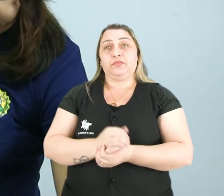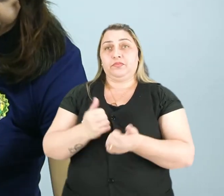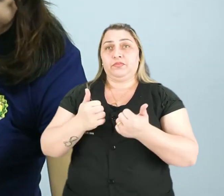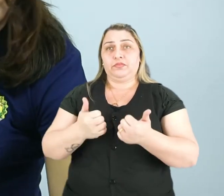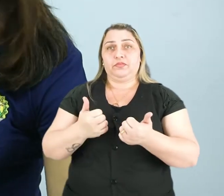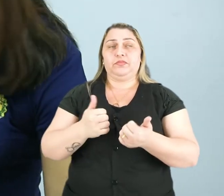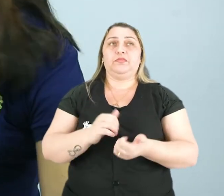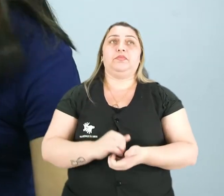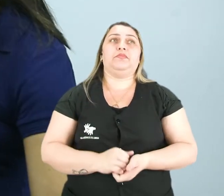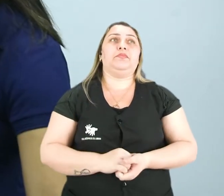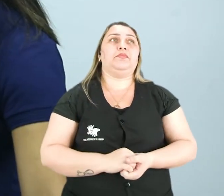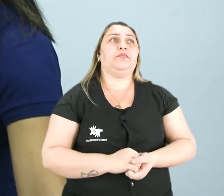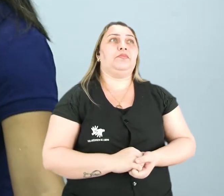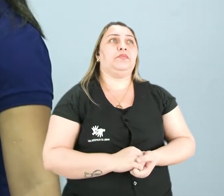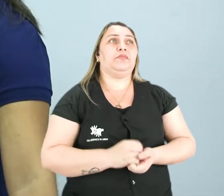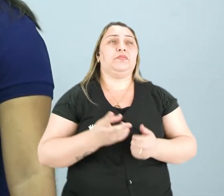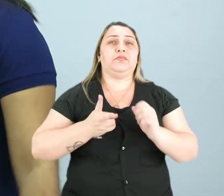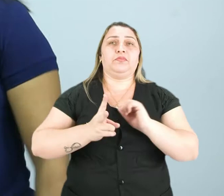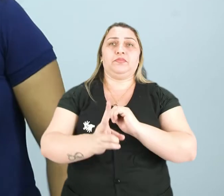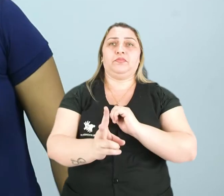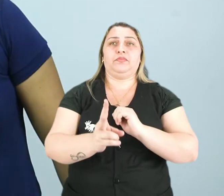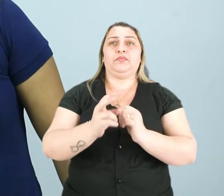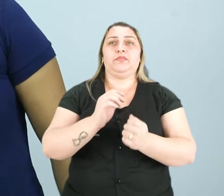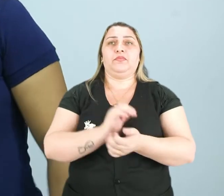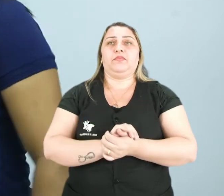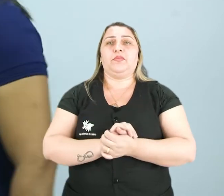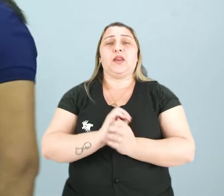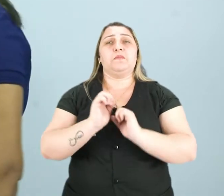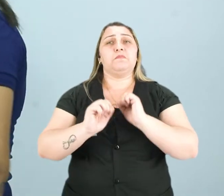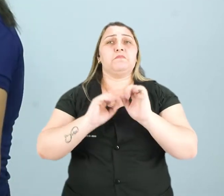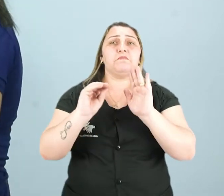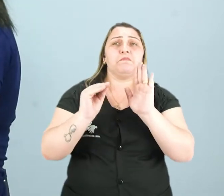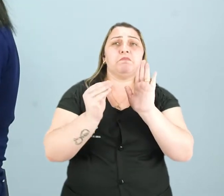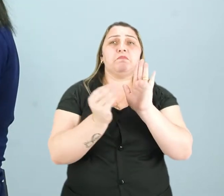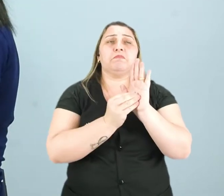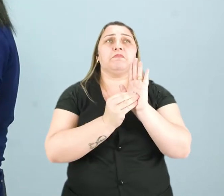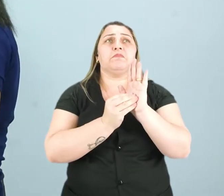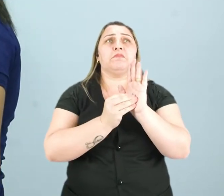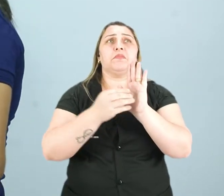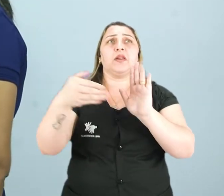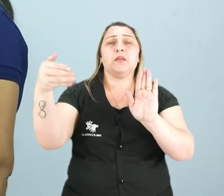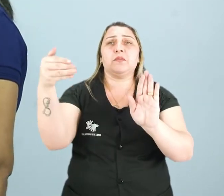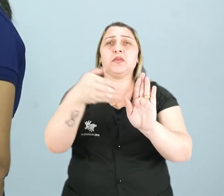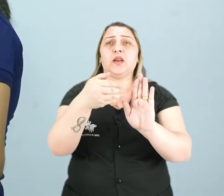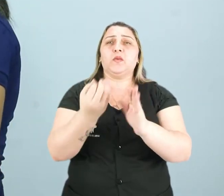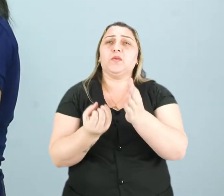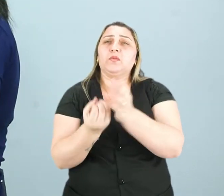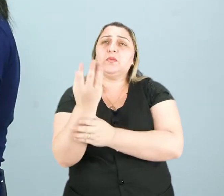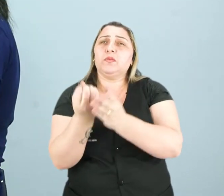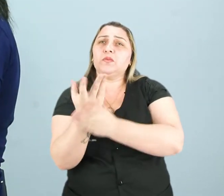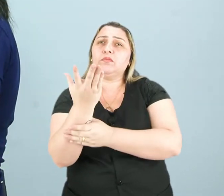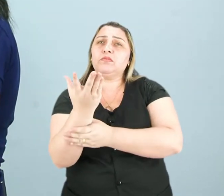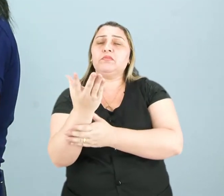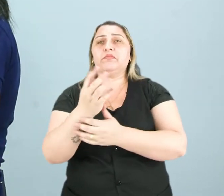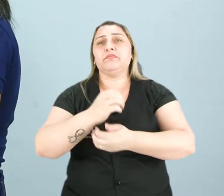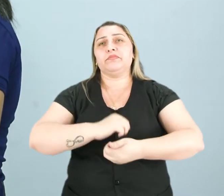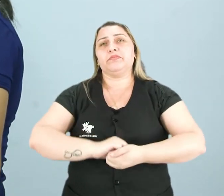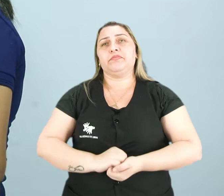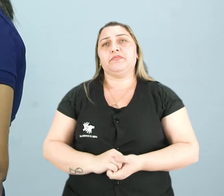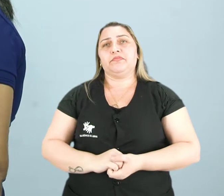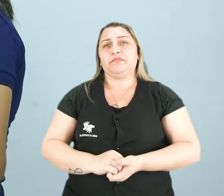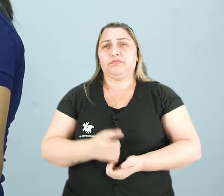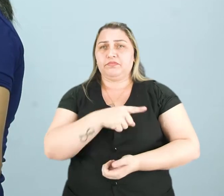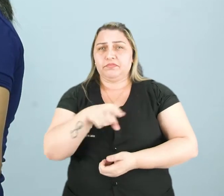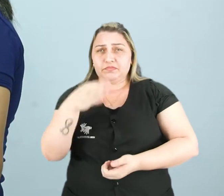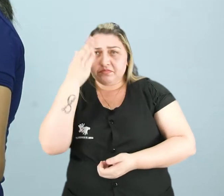bom? Vamos continuar. O que nós podemos colocar aqui para representar os produtores?